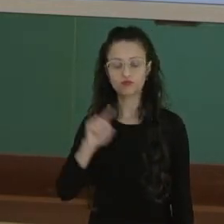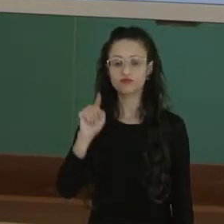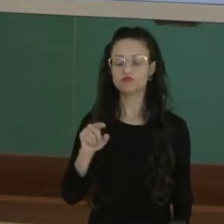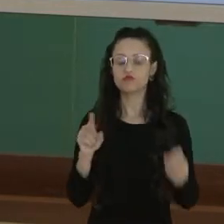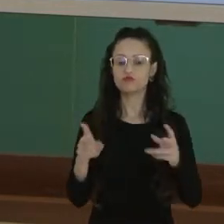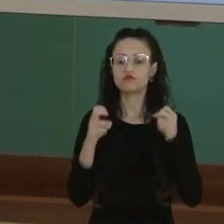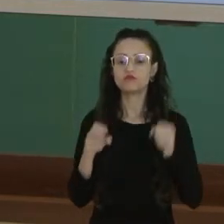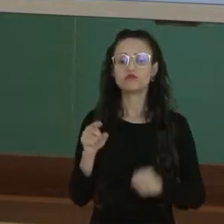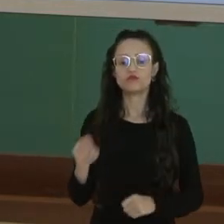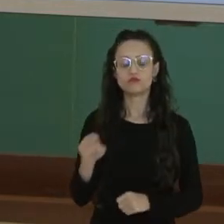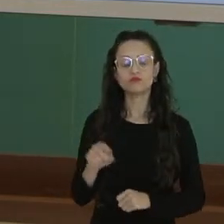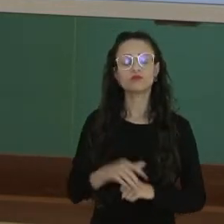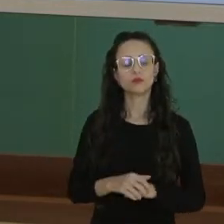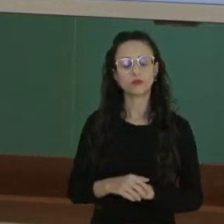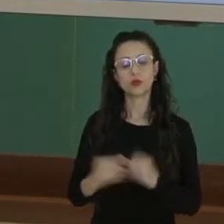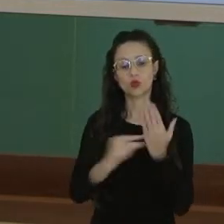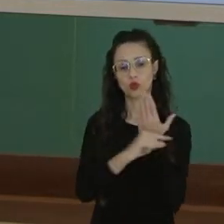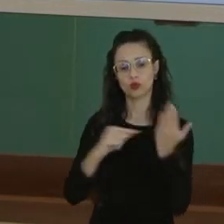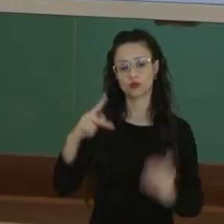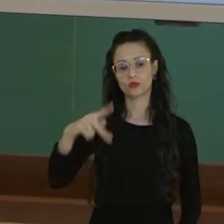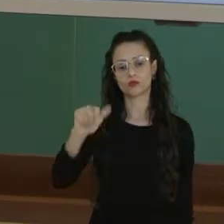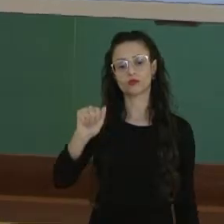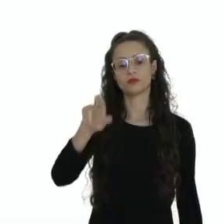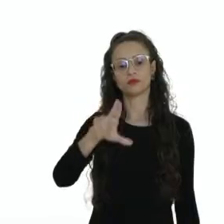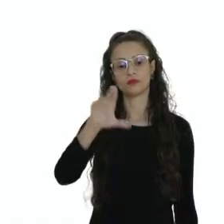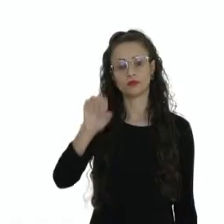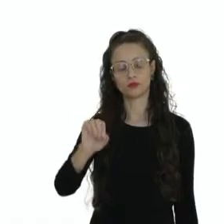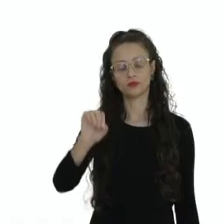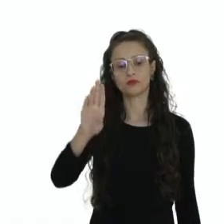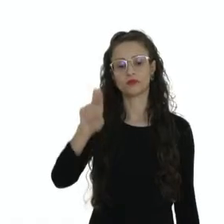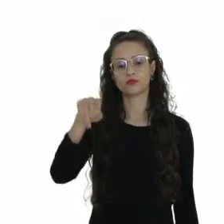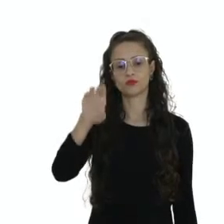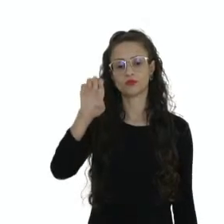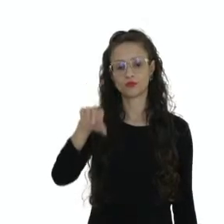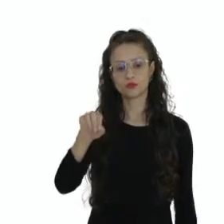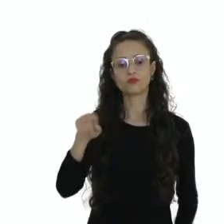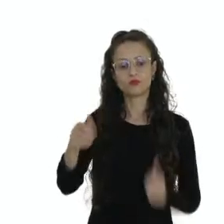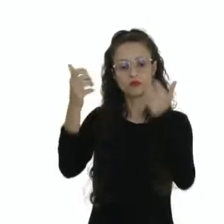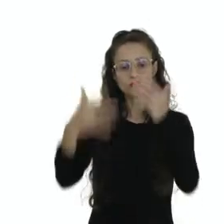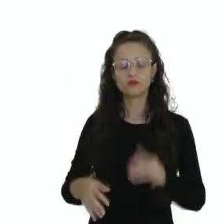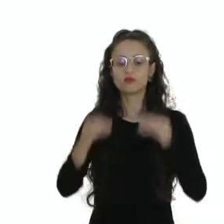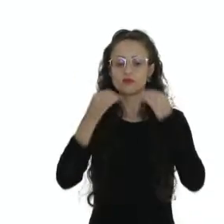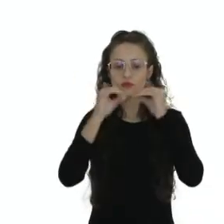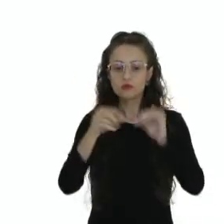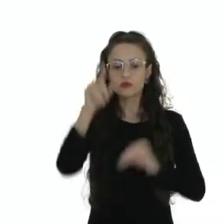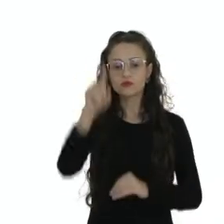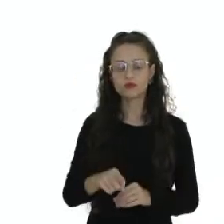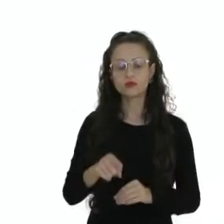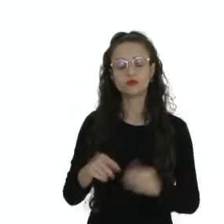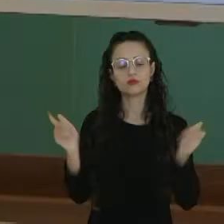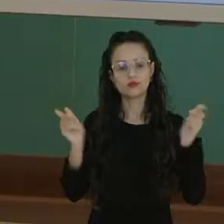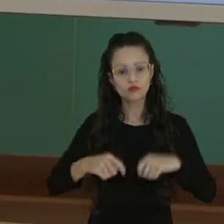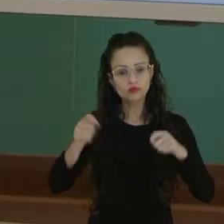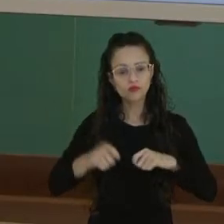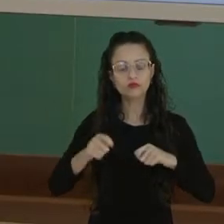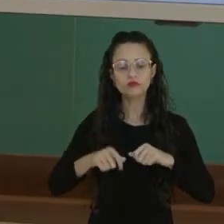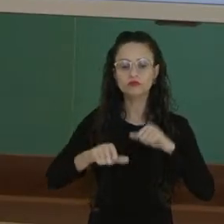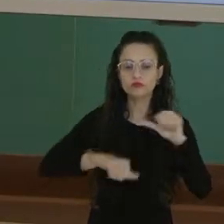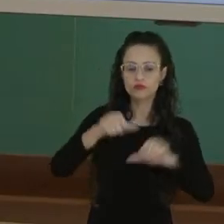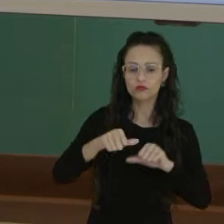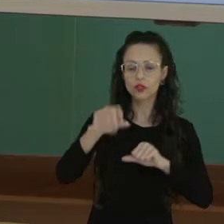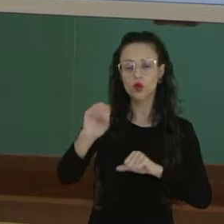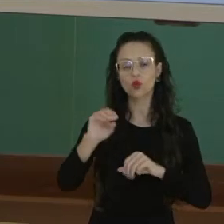do livro do Paulo Eno, ele diz que energia é a capacidade de mudar ou mover coisas. Também em